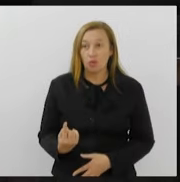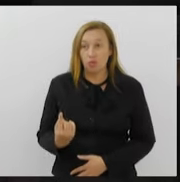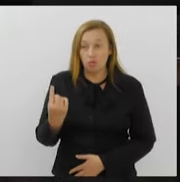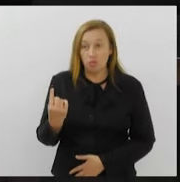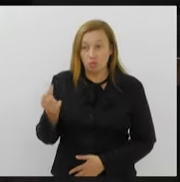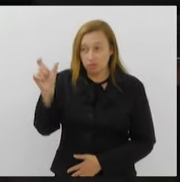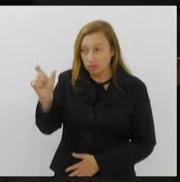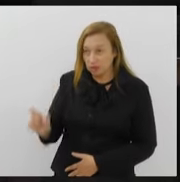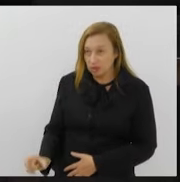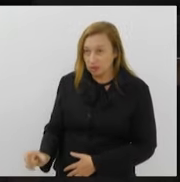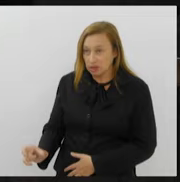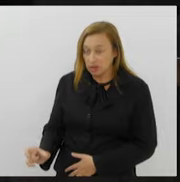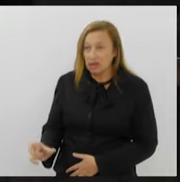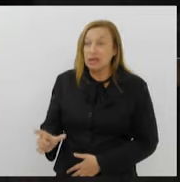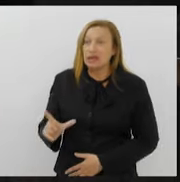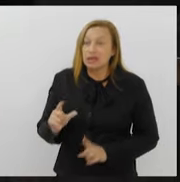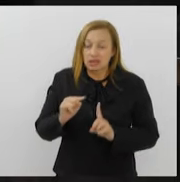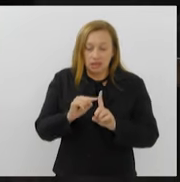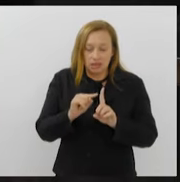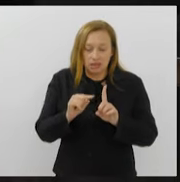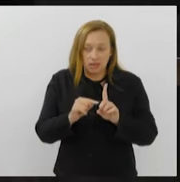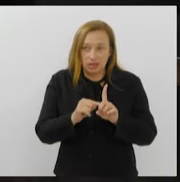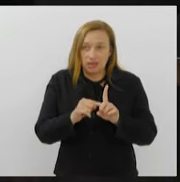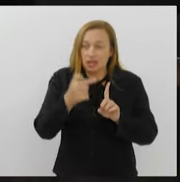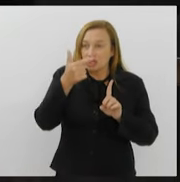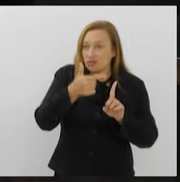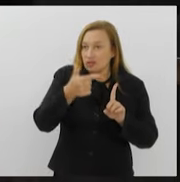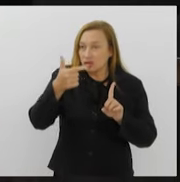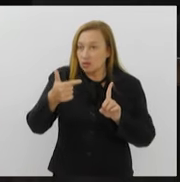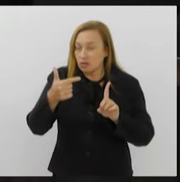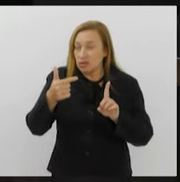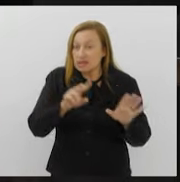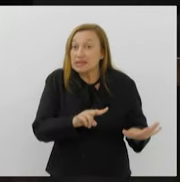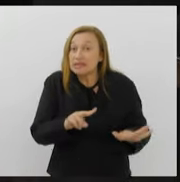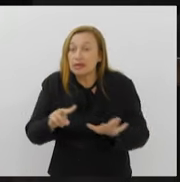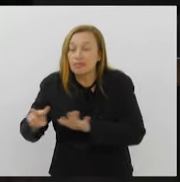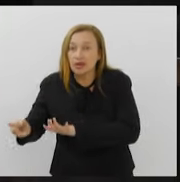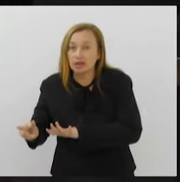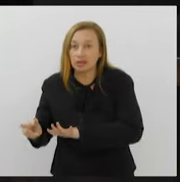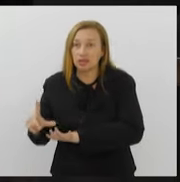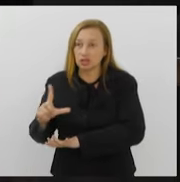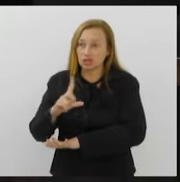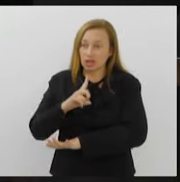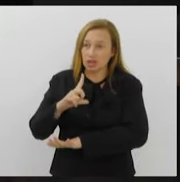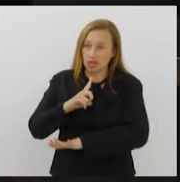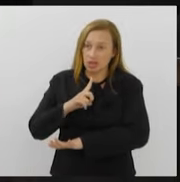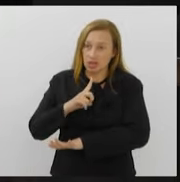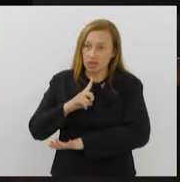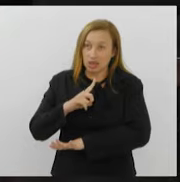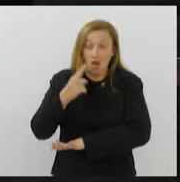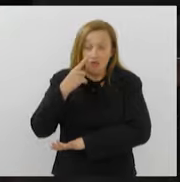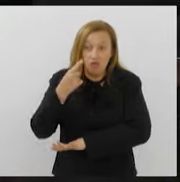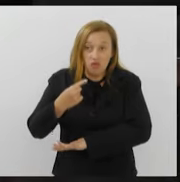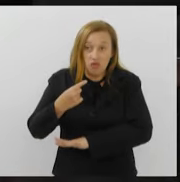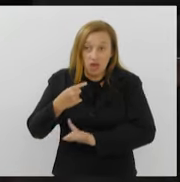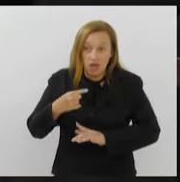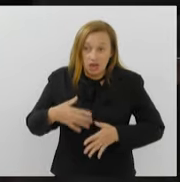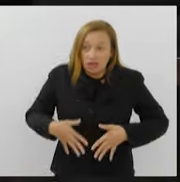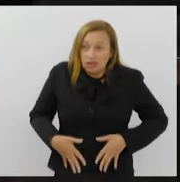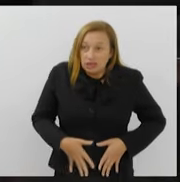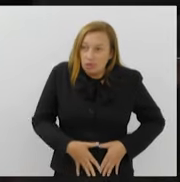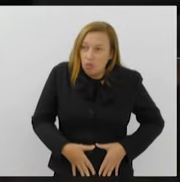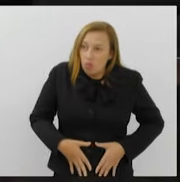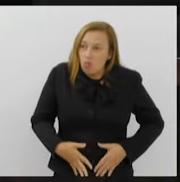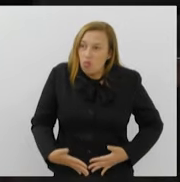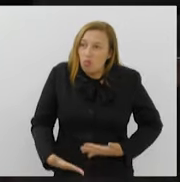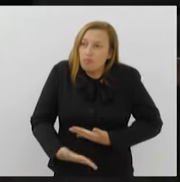que tem uma gestação acima de 22 semanas, que permite e vê dentro do seu corpo se formar uma